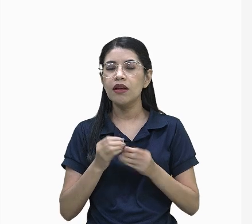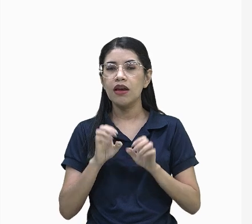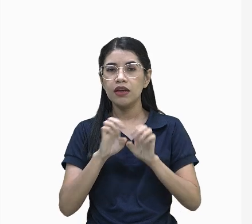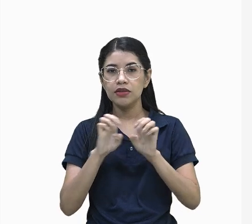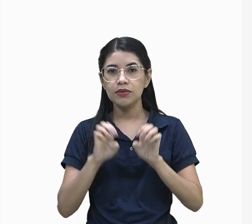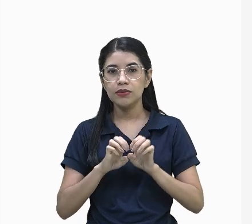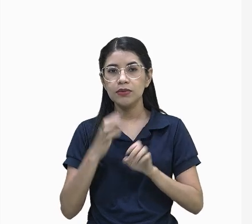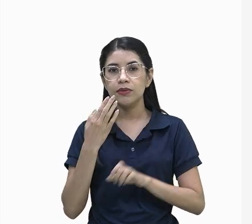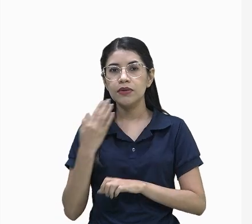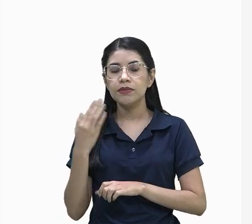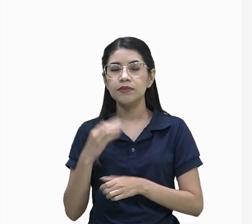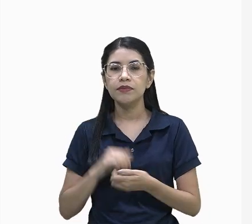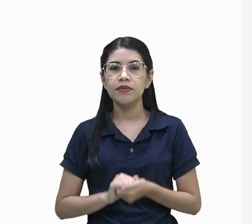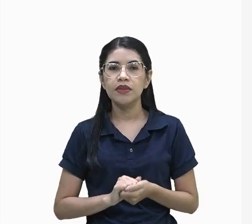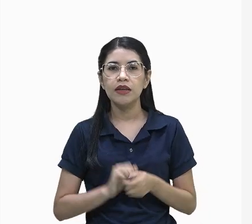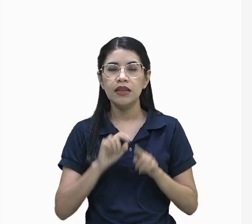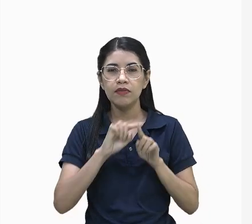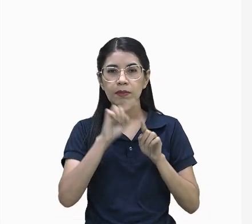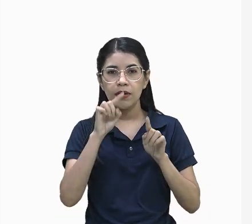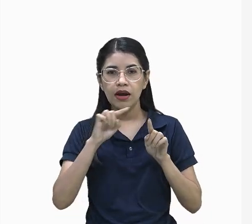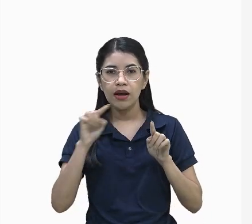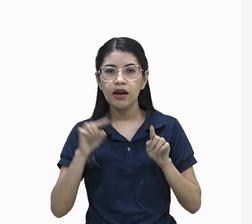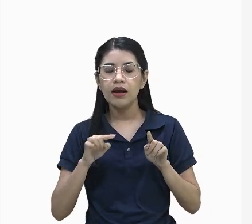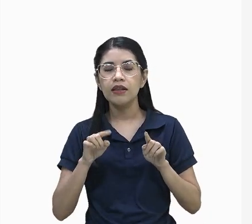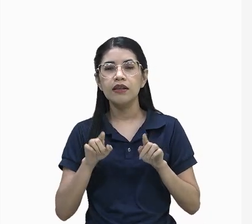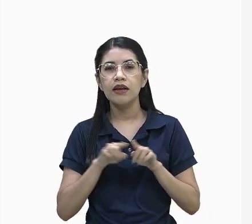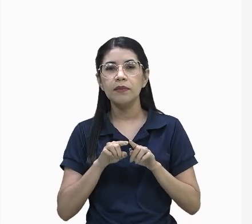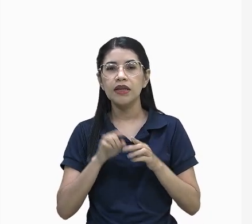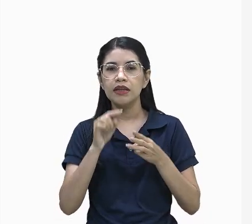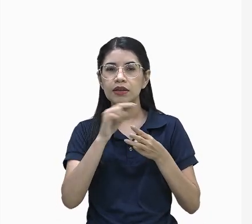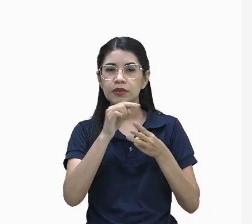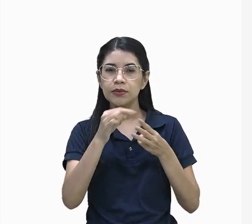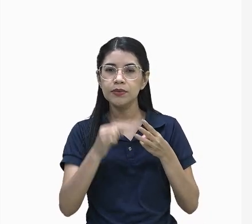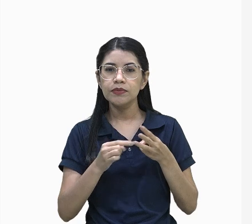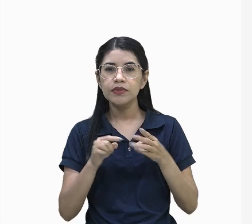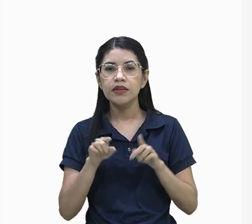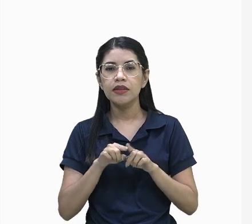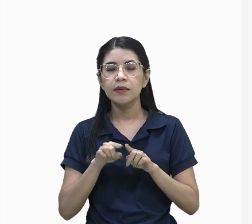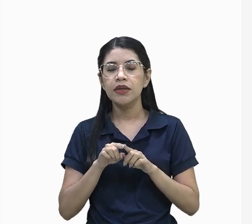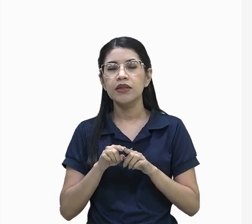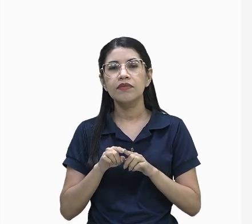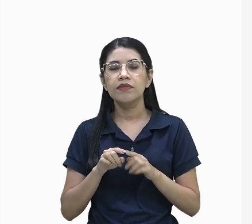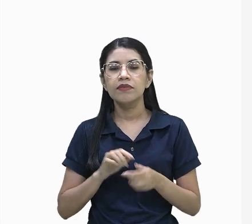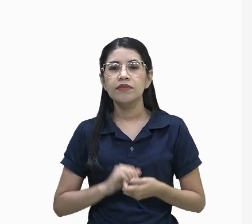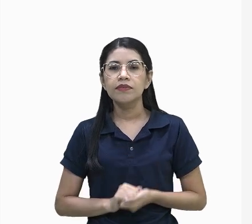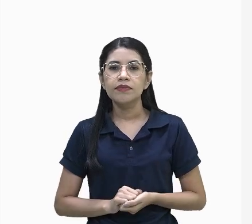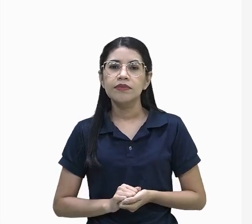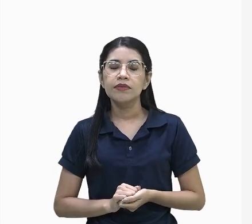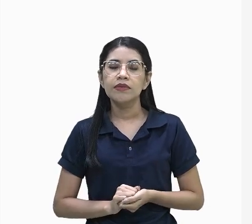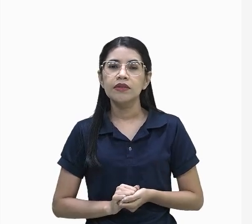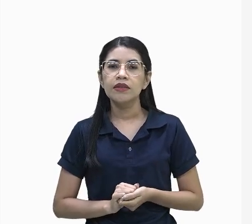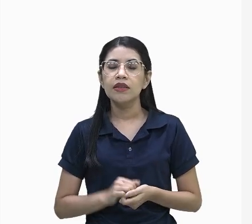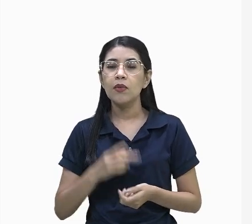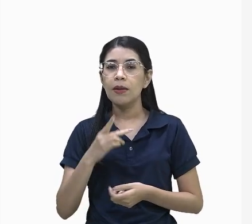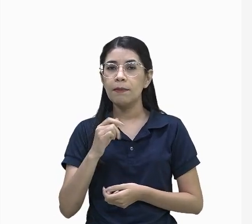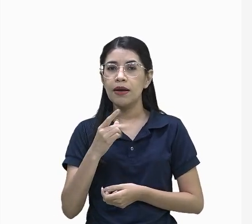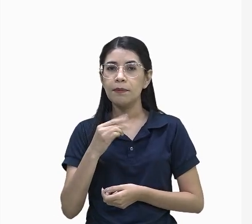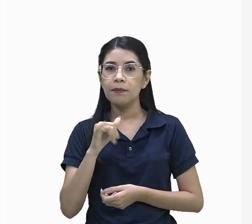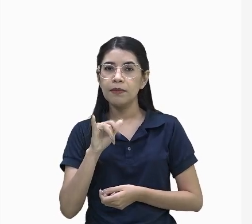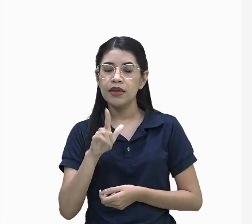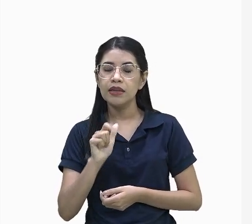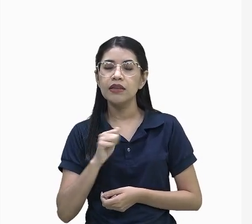né, a circunvalada, a folhada, né, e nós temos a fungiforme. Então, as papilas contêm